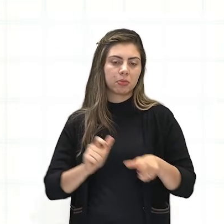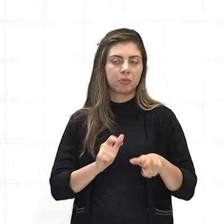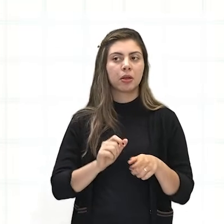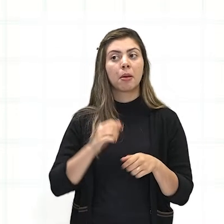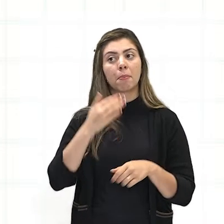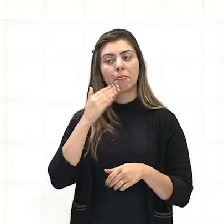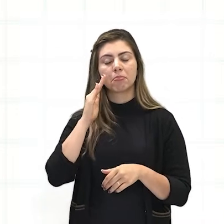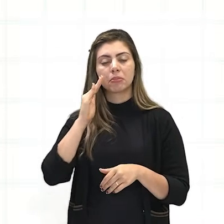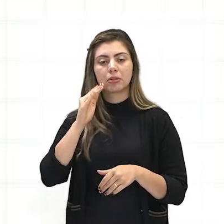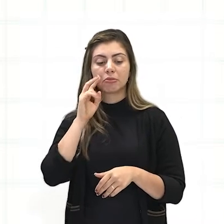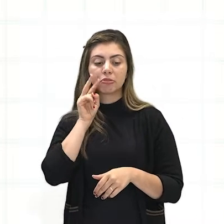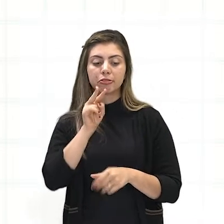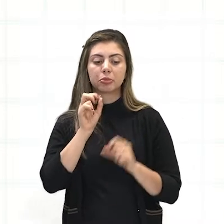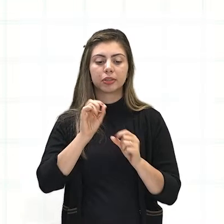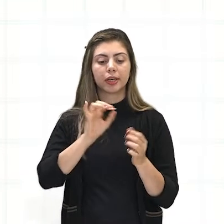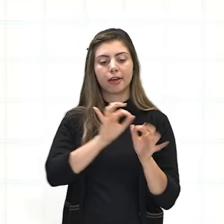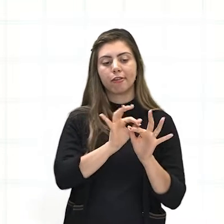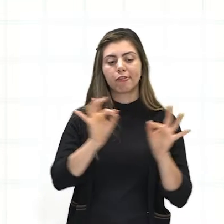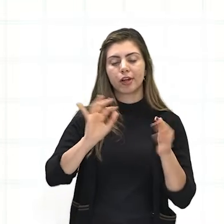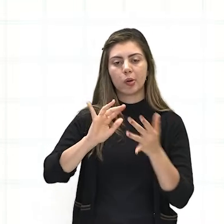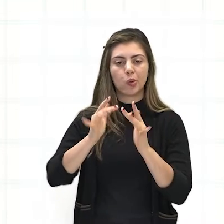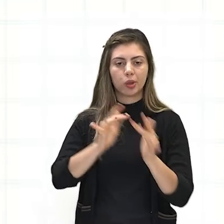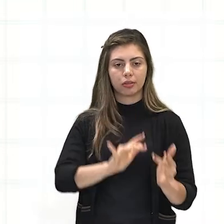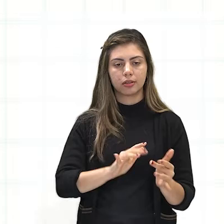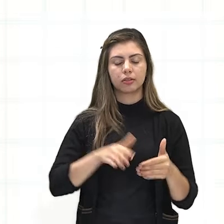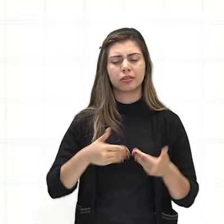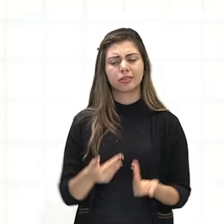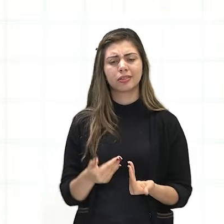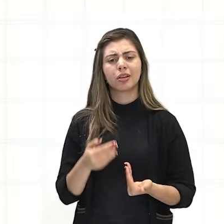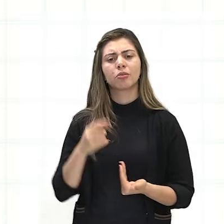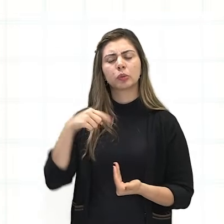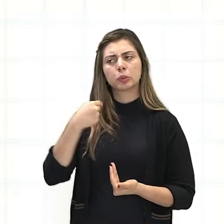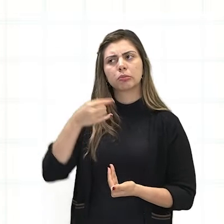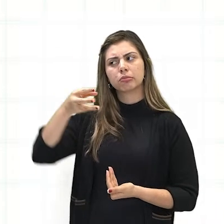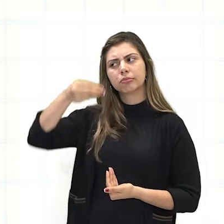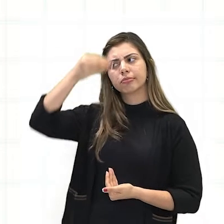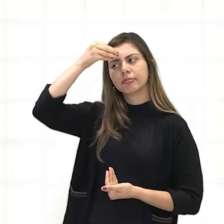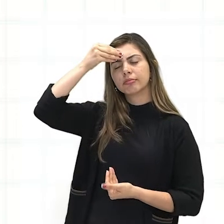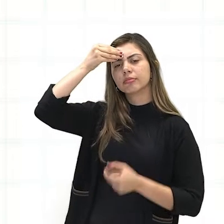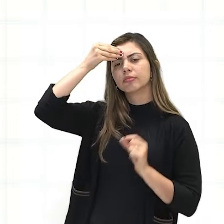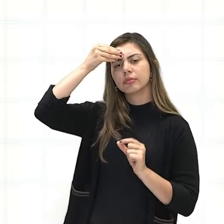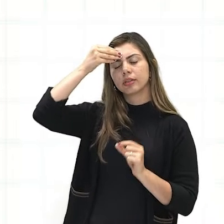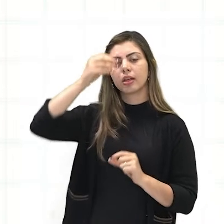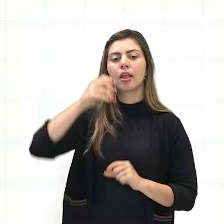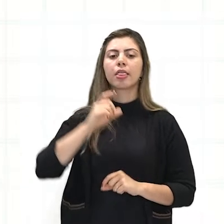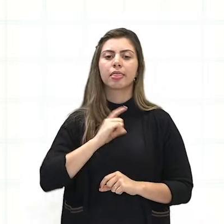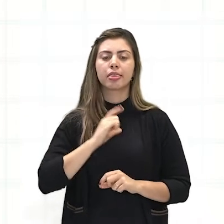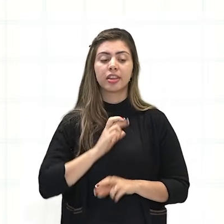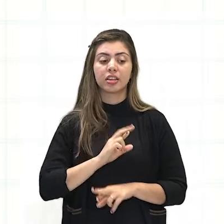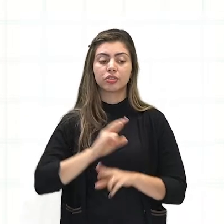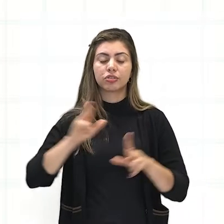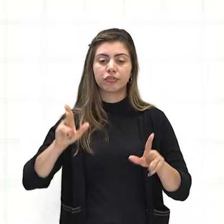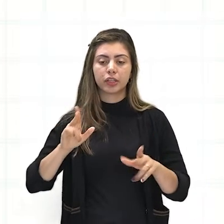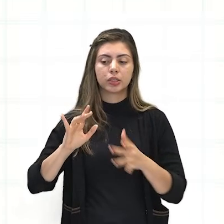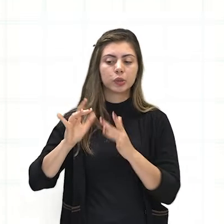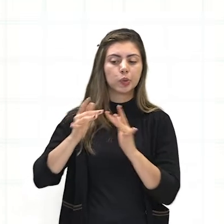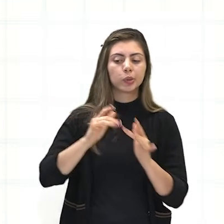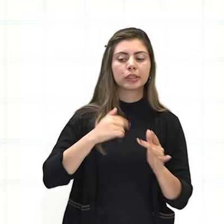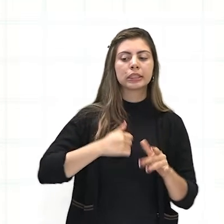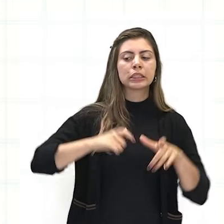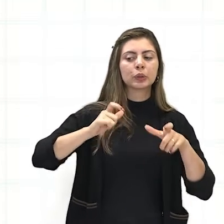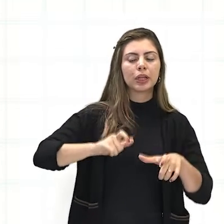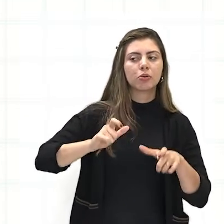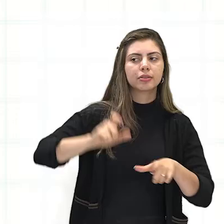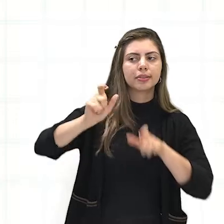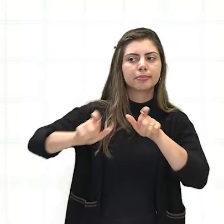é utilizado, tá? Então, sempre tenha em mente essa diferença, né? E o contexto, onde você está